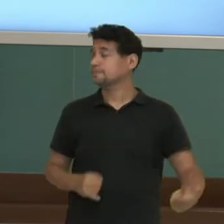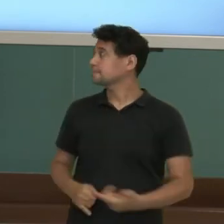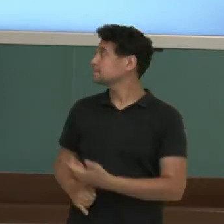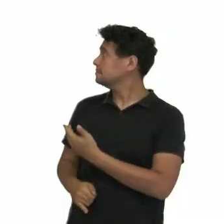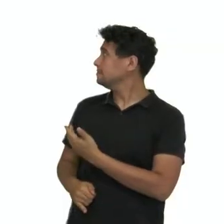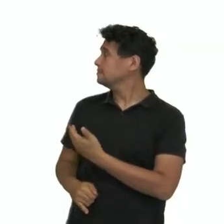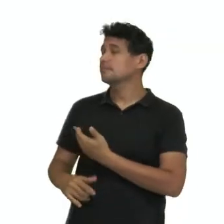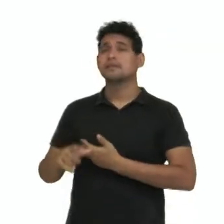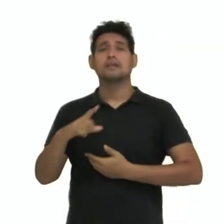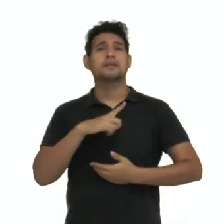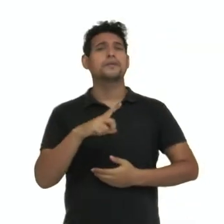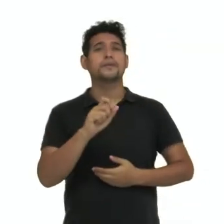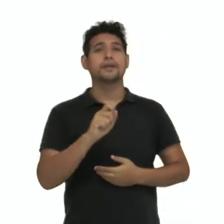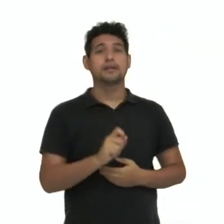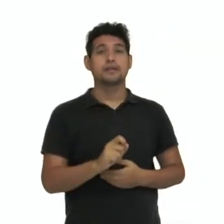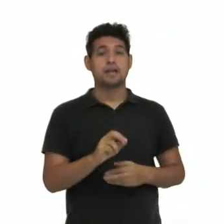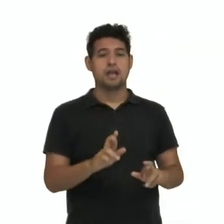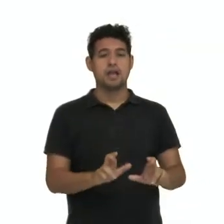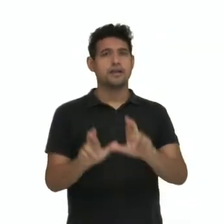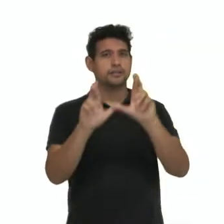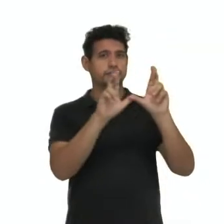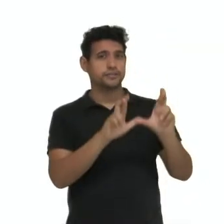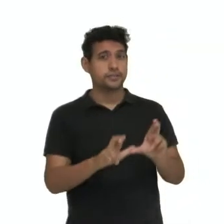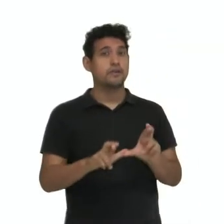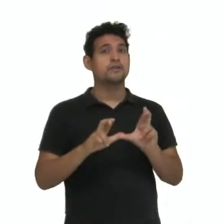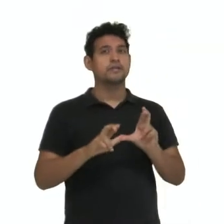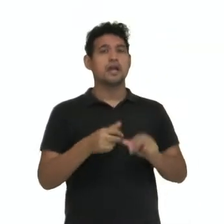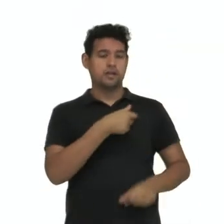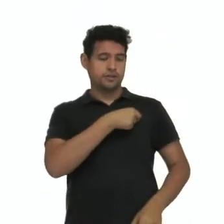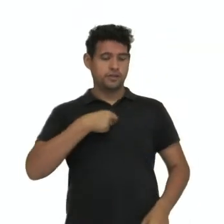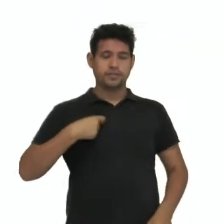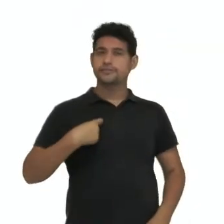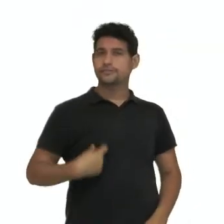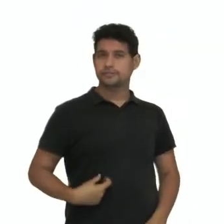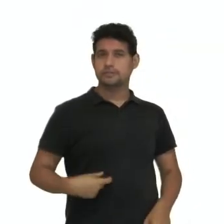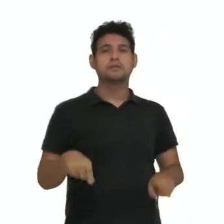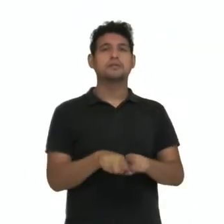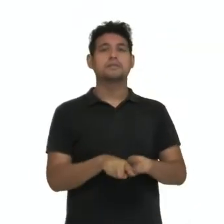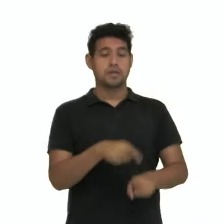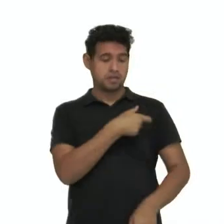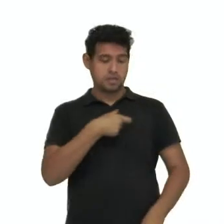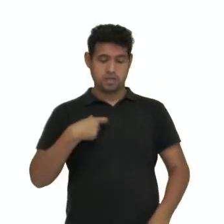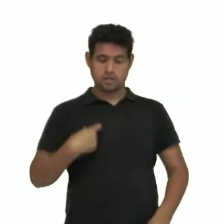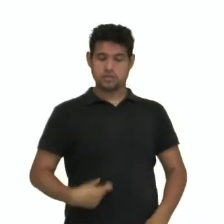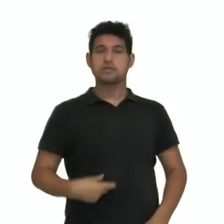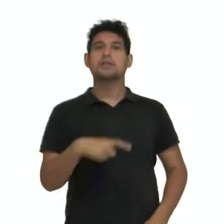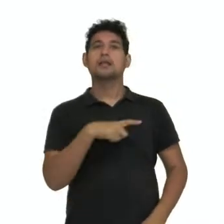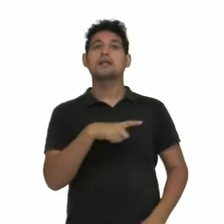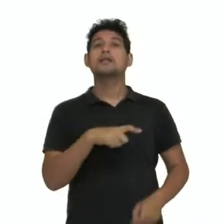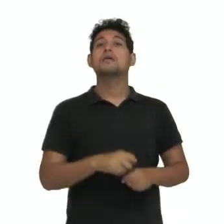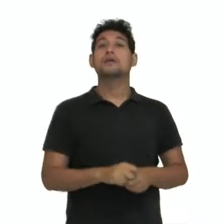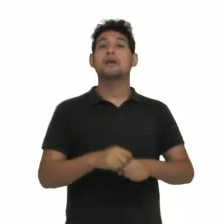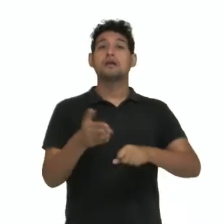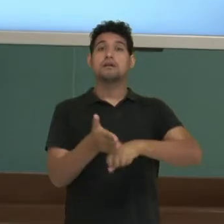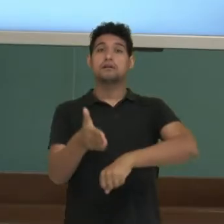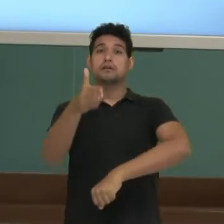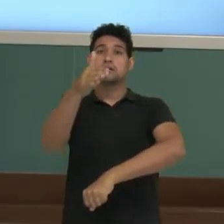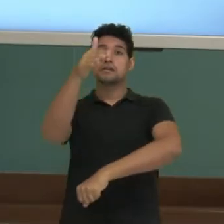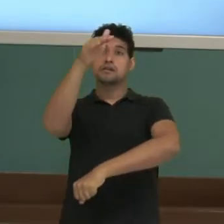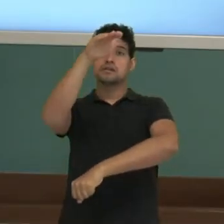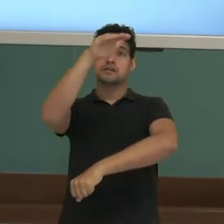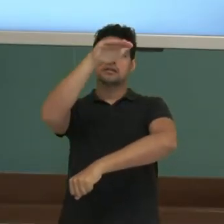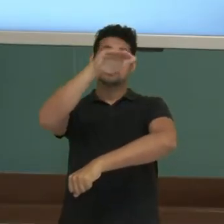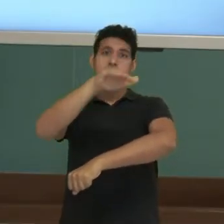as regiões da China, também observamos na China a região do Himalaia, que é a maior cordilheira